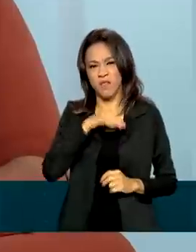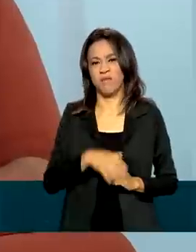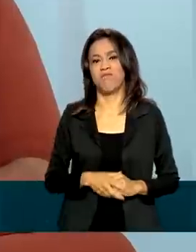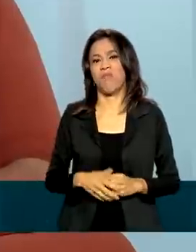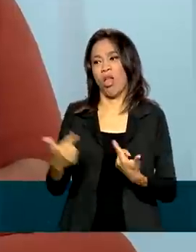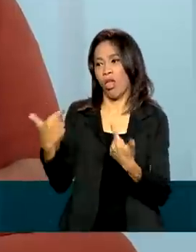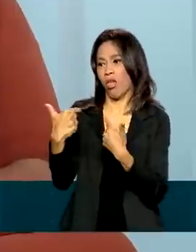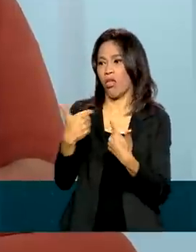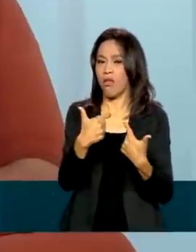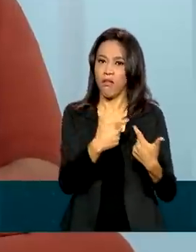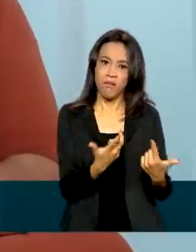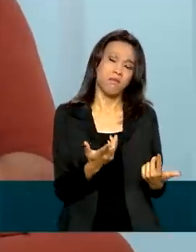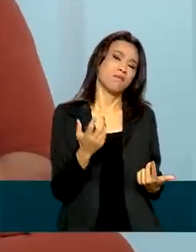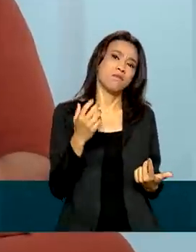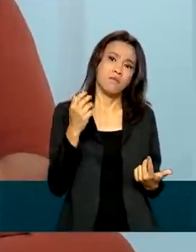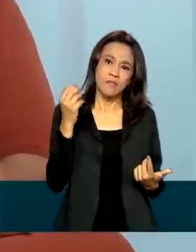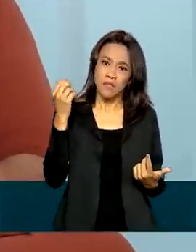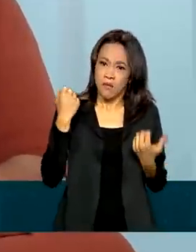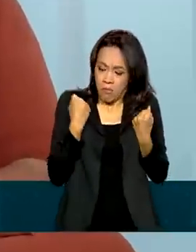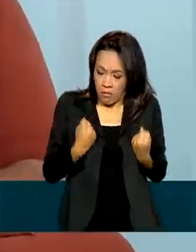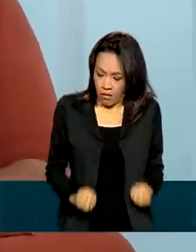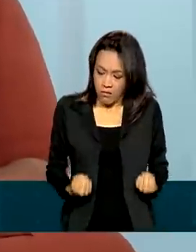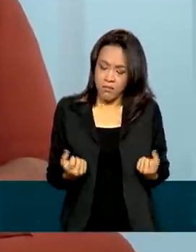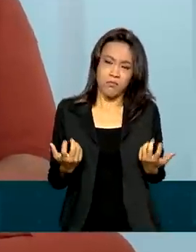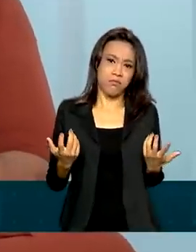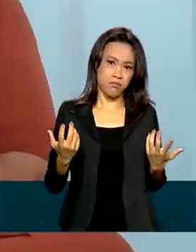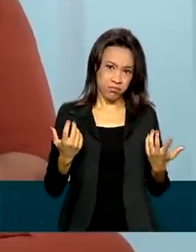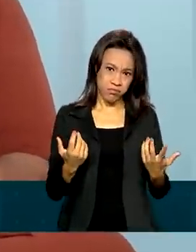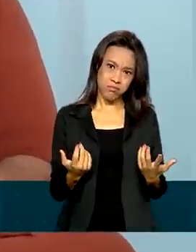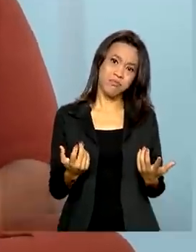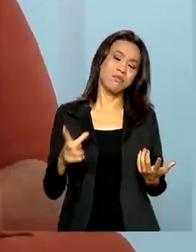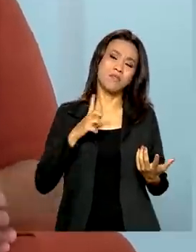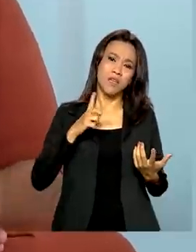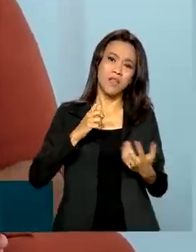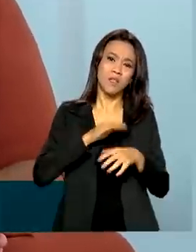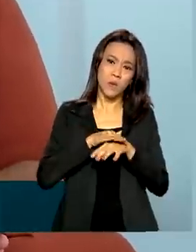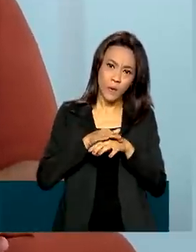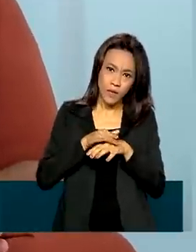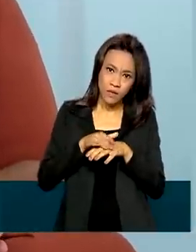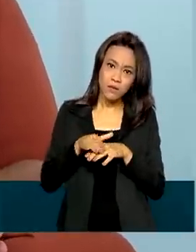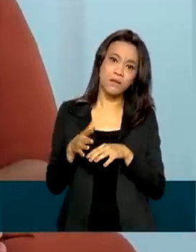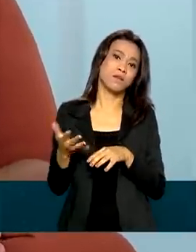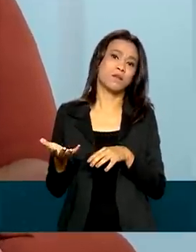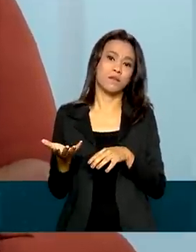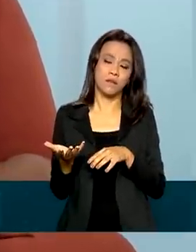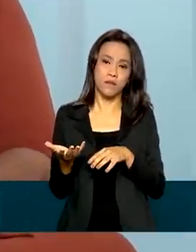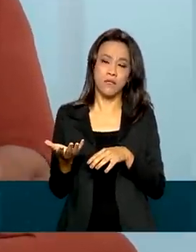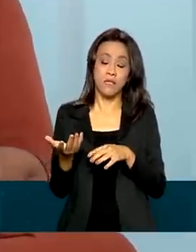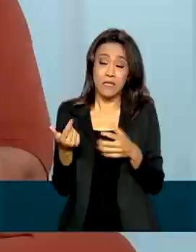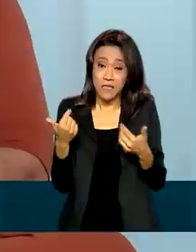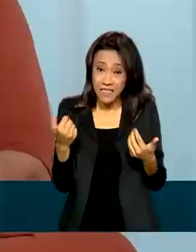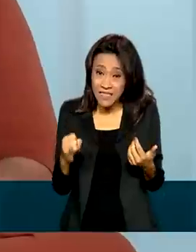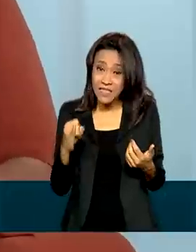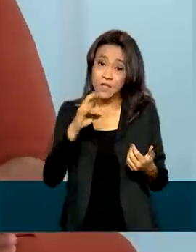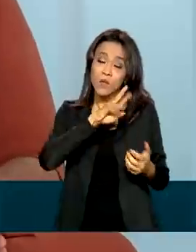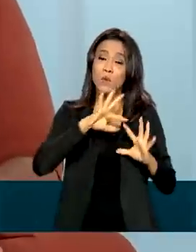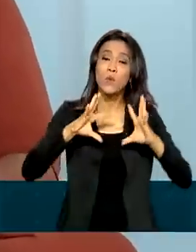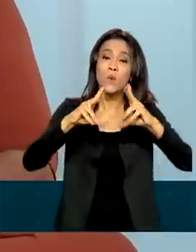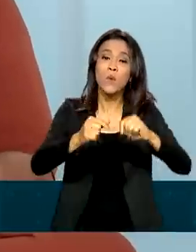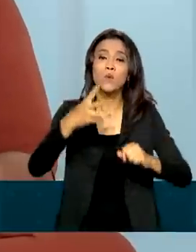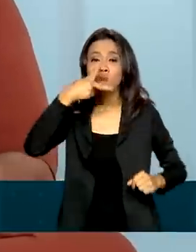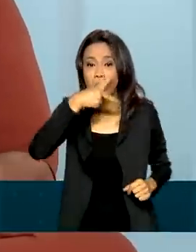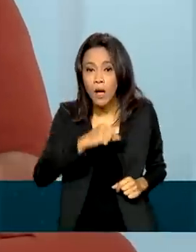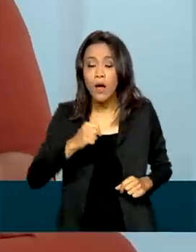sofrer as cargas do sobrepeso. Ela te traz muitas doenças e isso é um fato que realmente, se todos os pais ou os